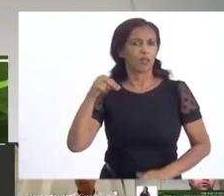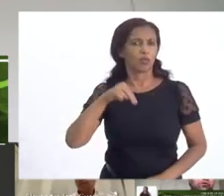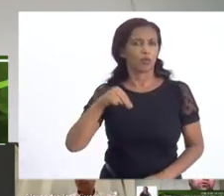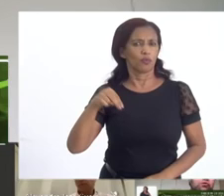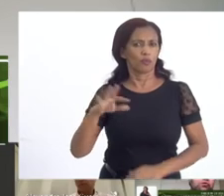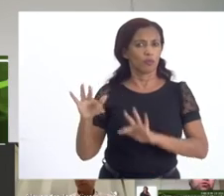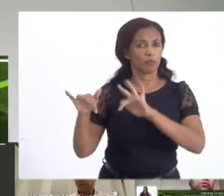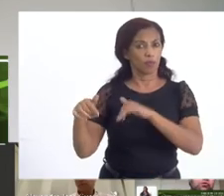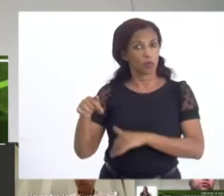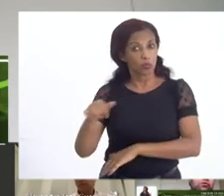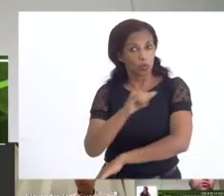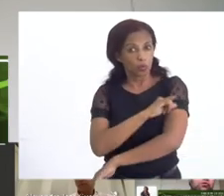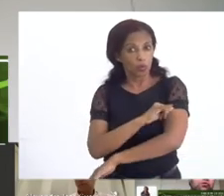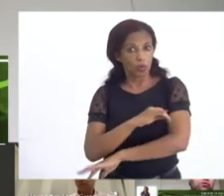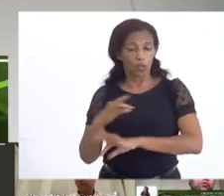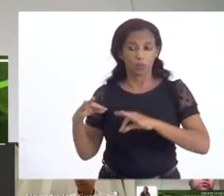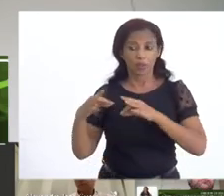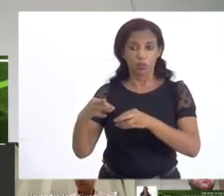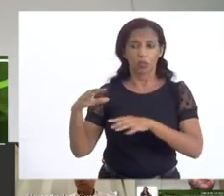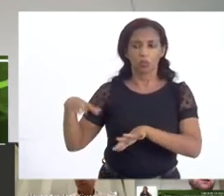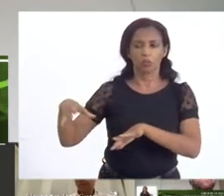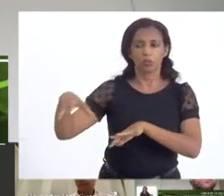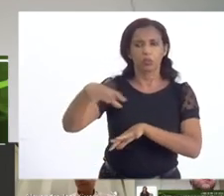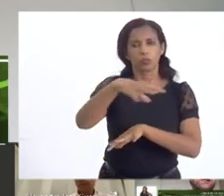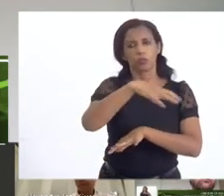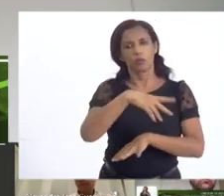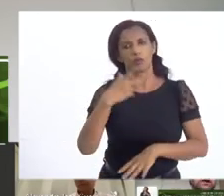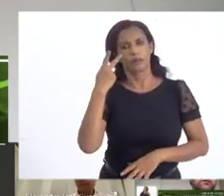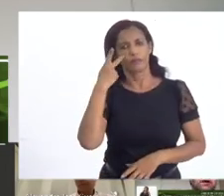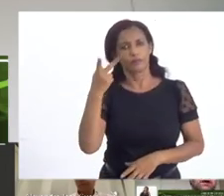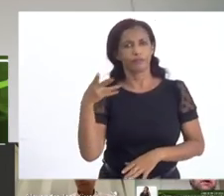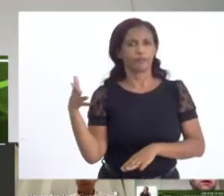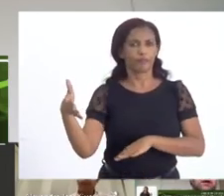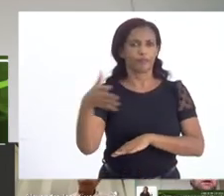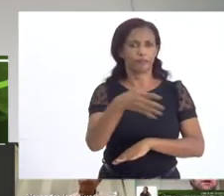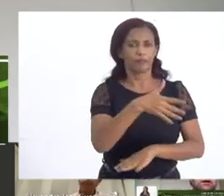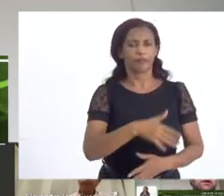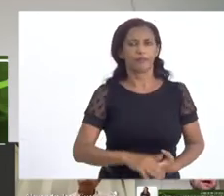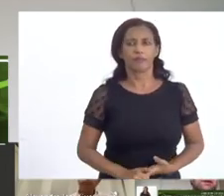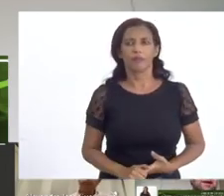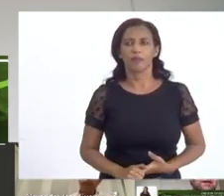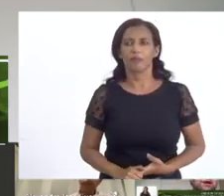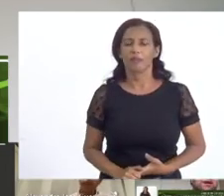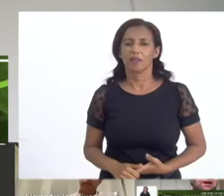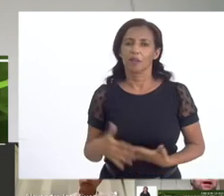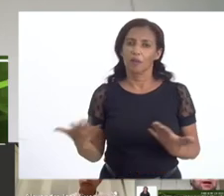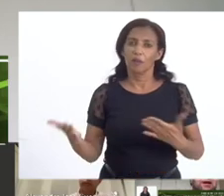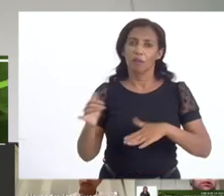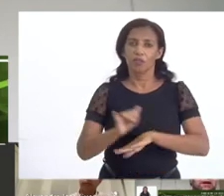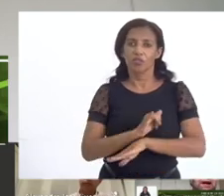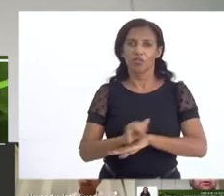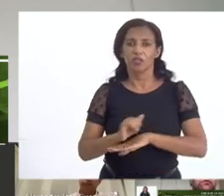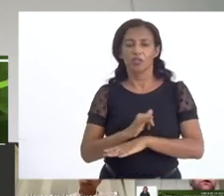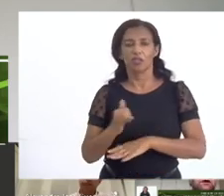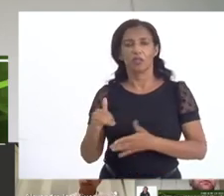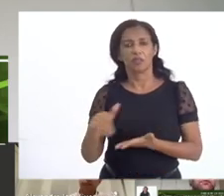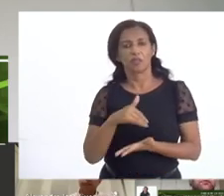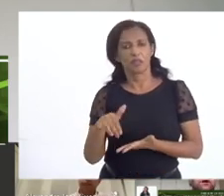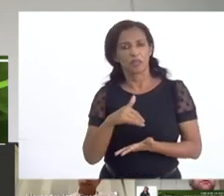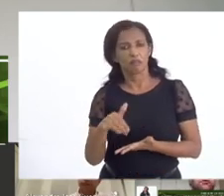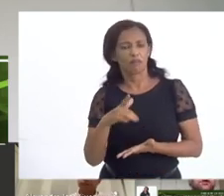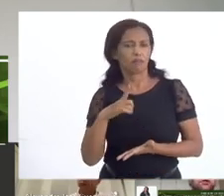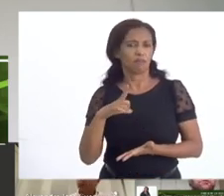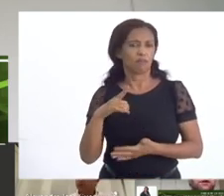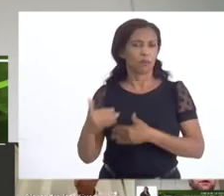só aqui no Rio de Janeiro, mas em todas essas localidades que nós vamos estar atuando. Então, essa é a estratégia que a Secretaria tem adotado. Nós